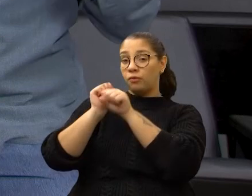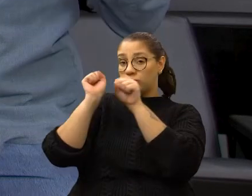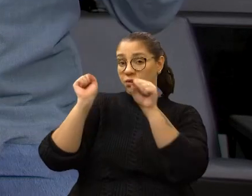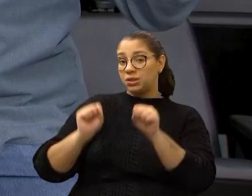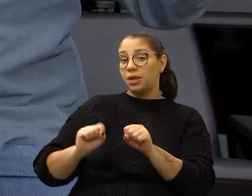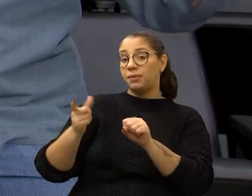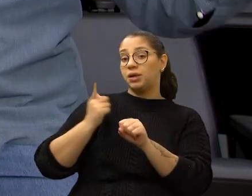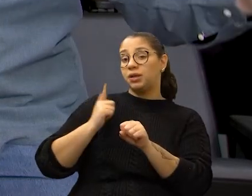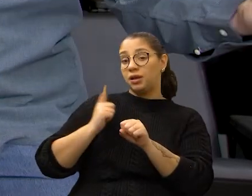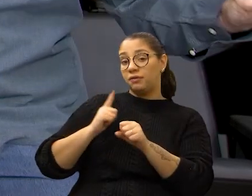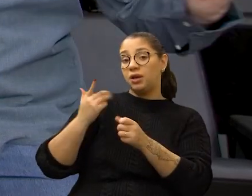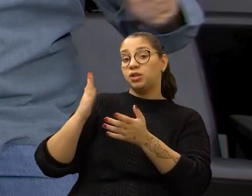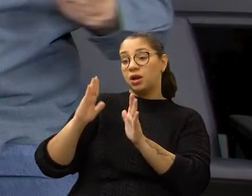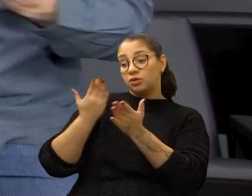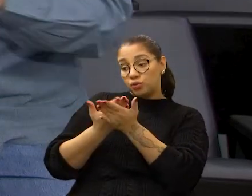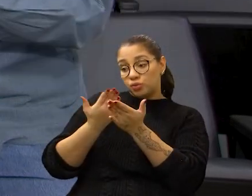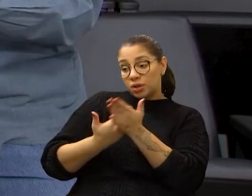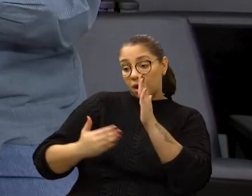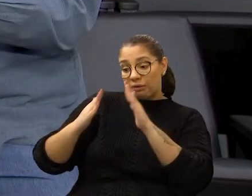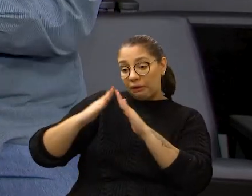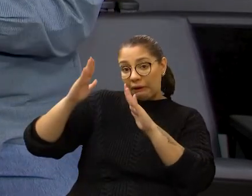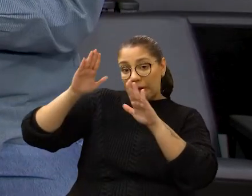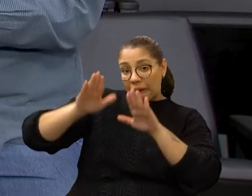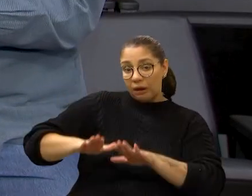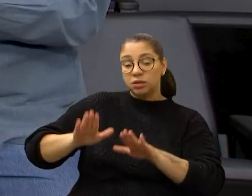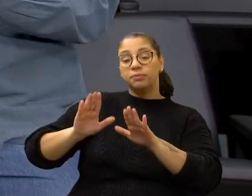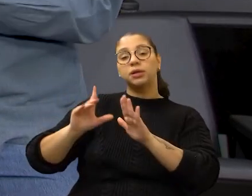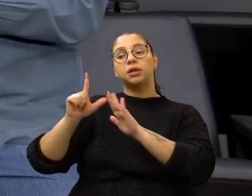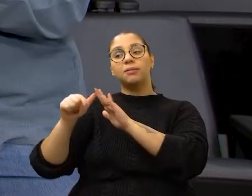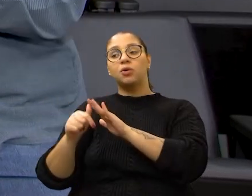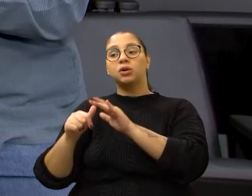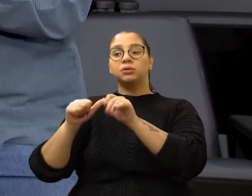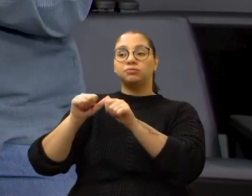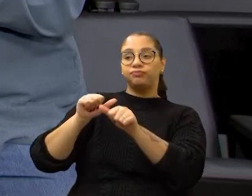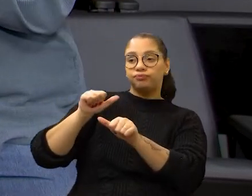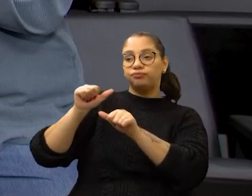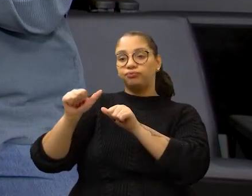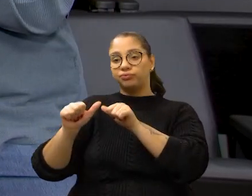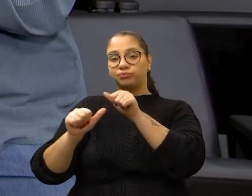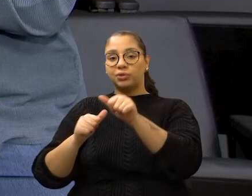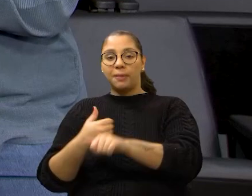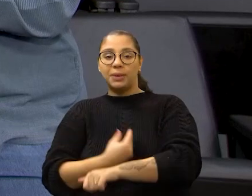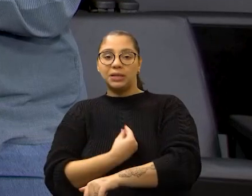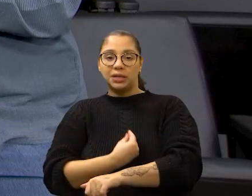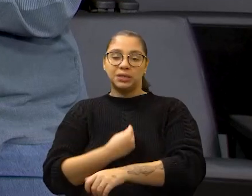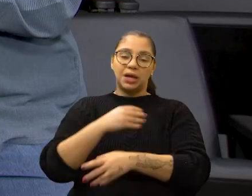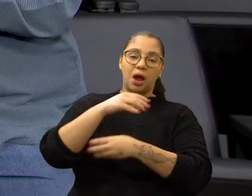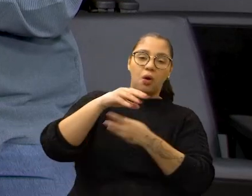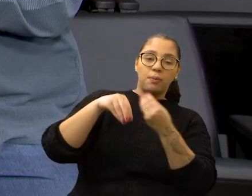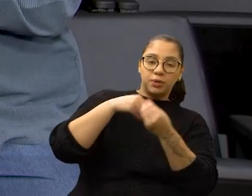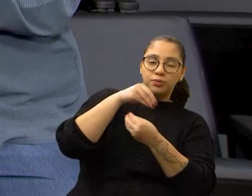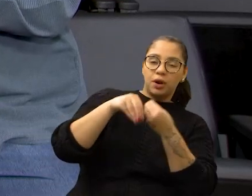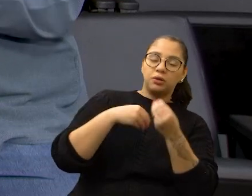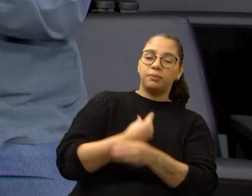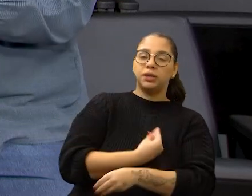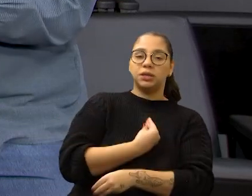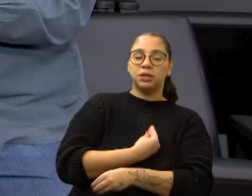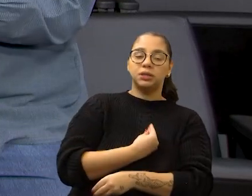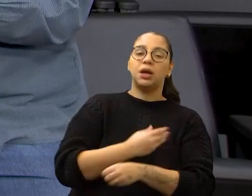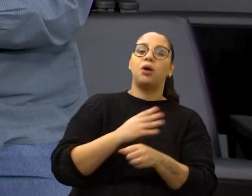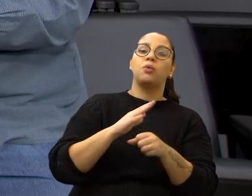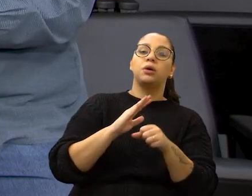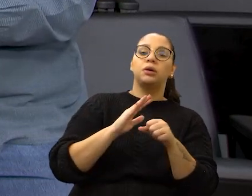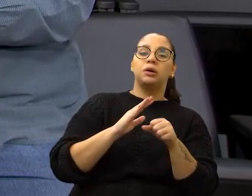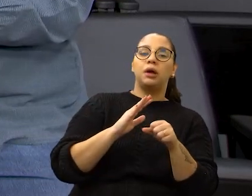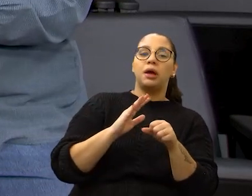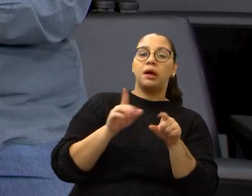que foi estudando em casa, mas depois passou a híbrido. Hoje, existe um trabalho ainda neste ponto de pandemia e de educação?